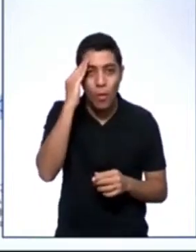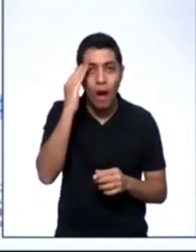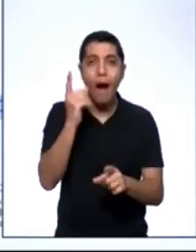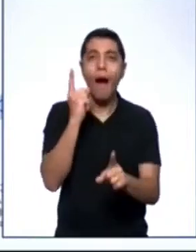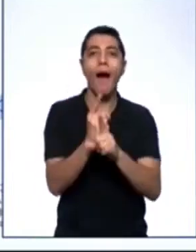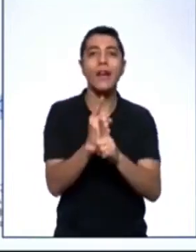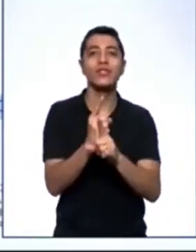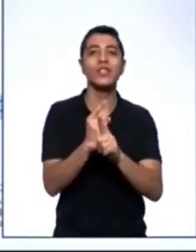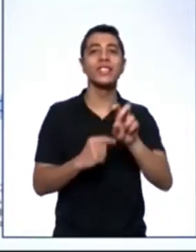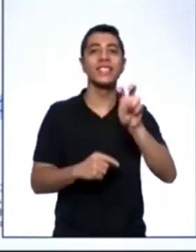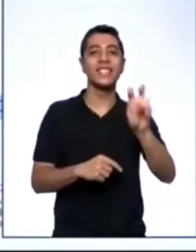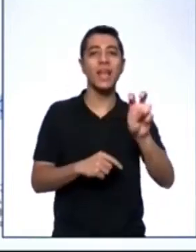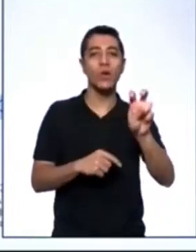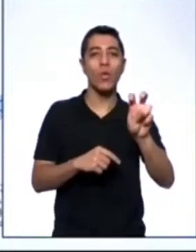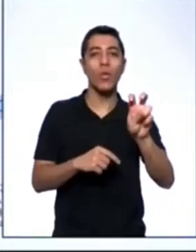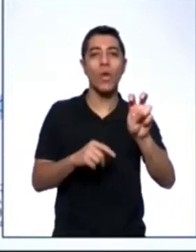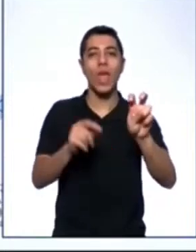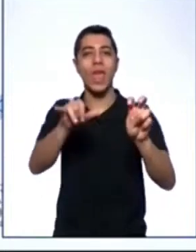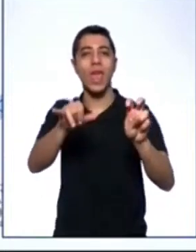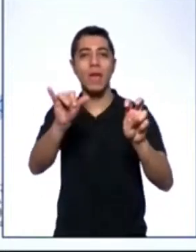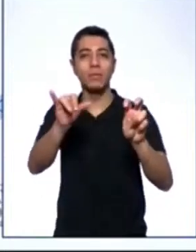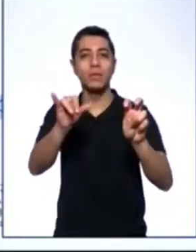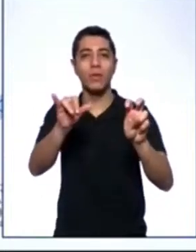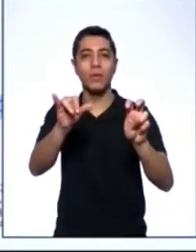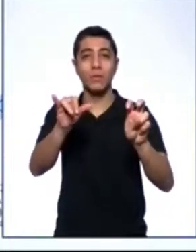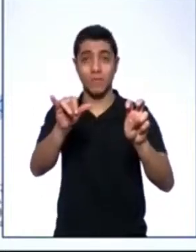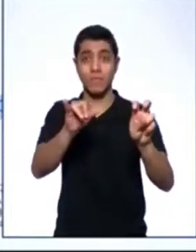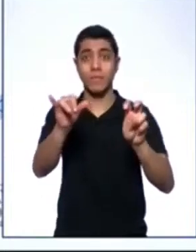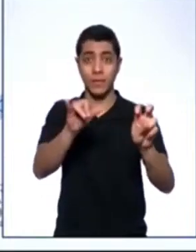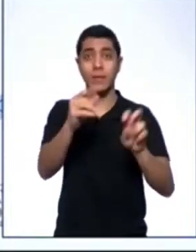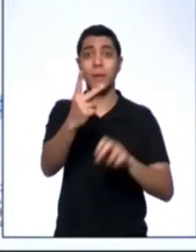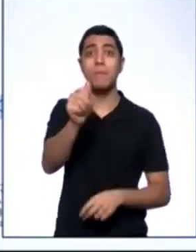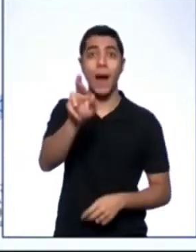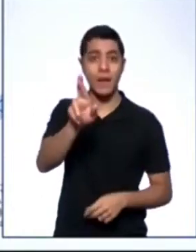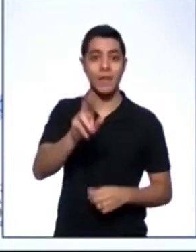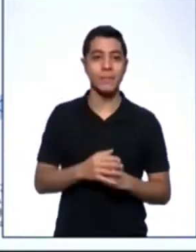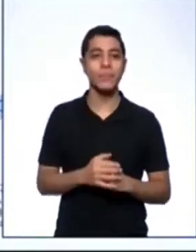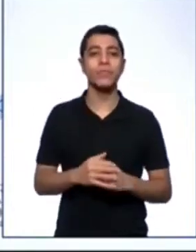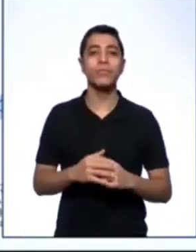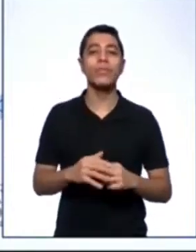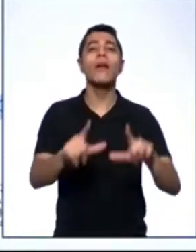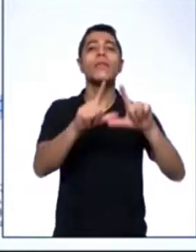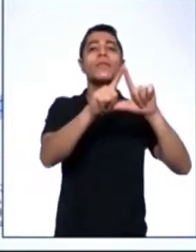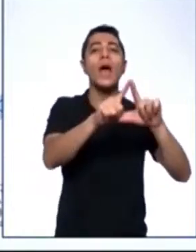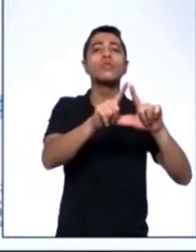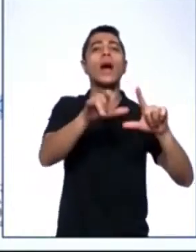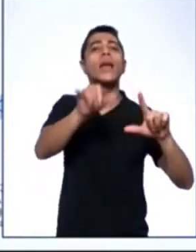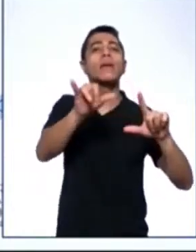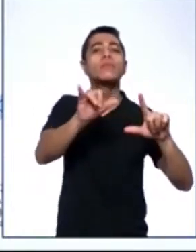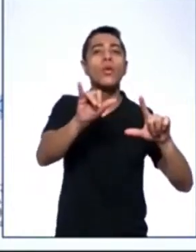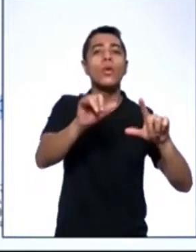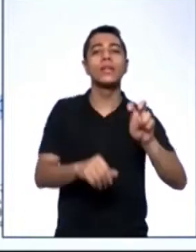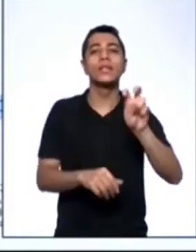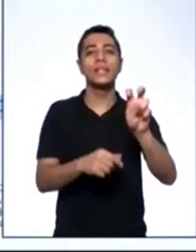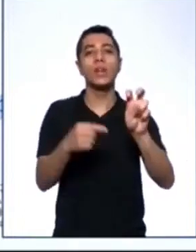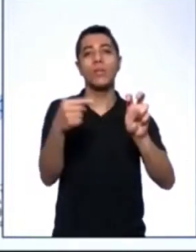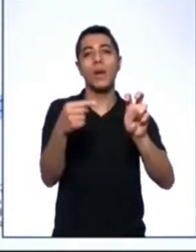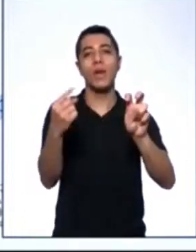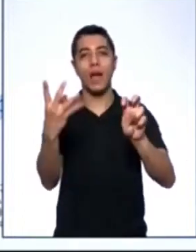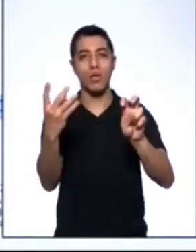delta-y e pelo menos 14 Delta X5 - 4